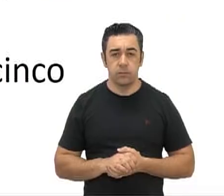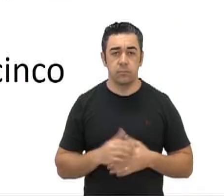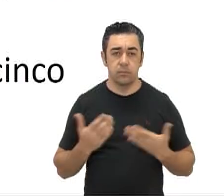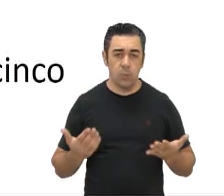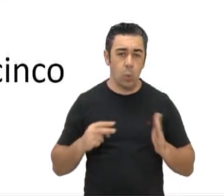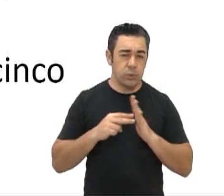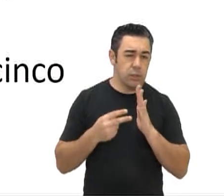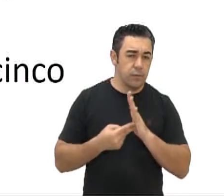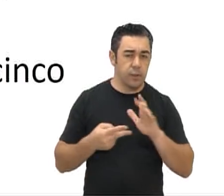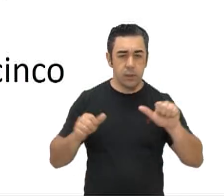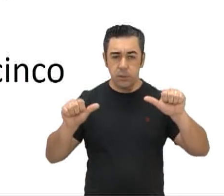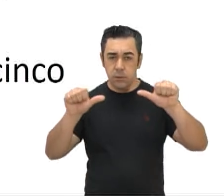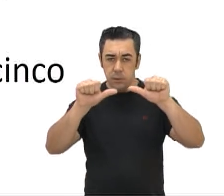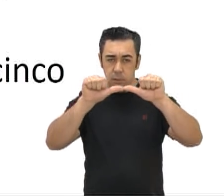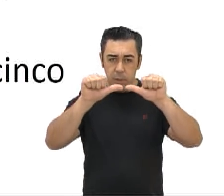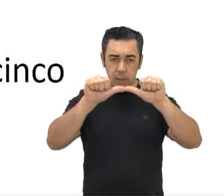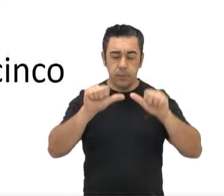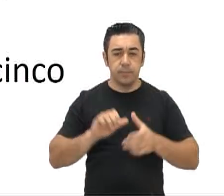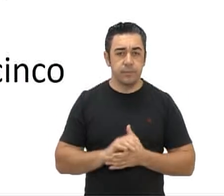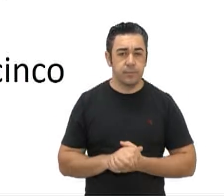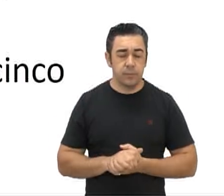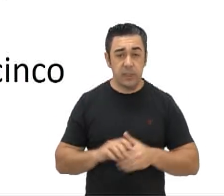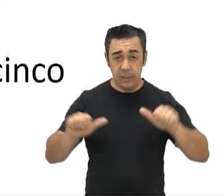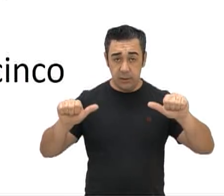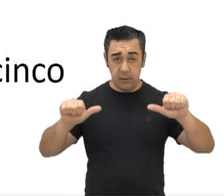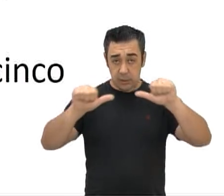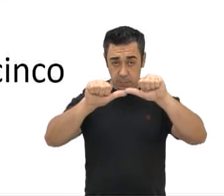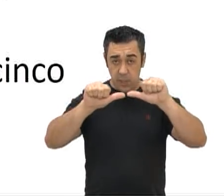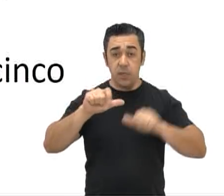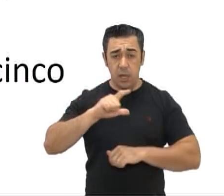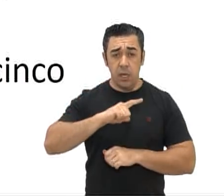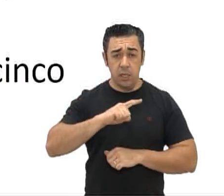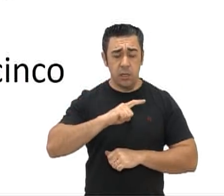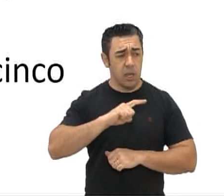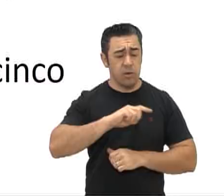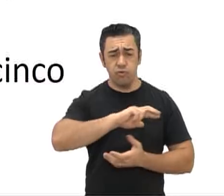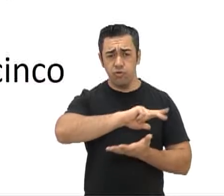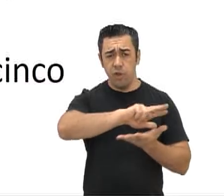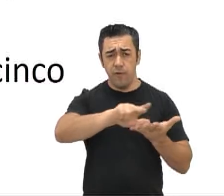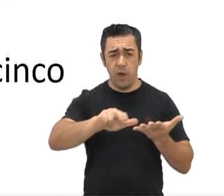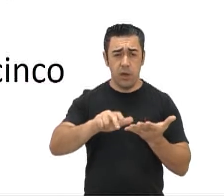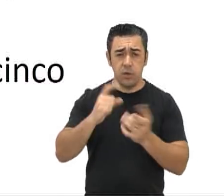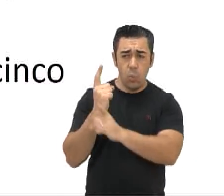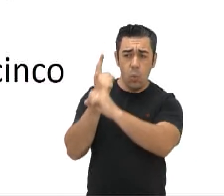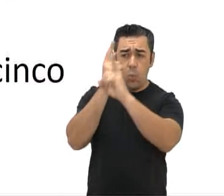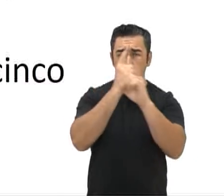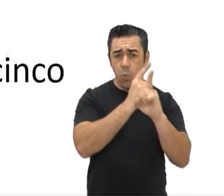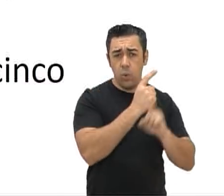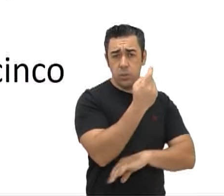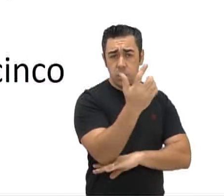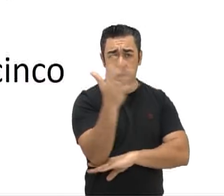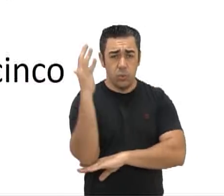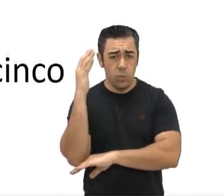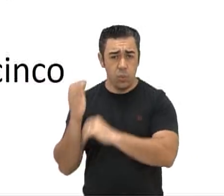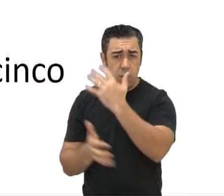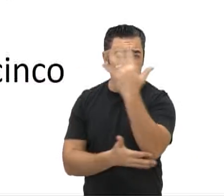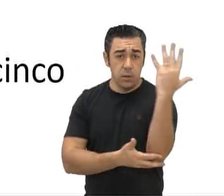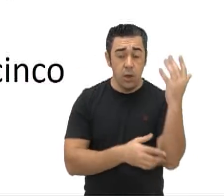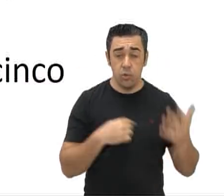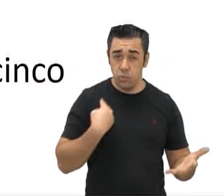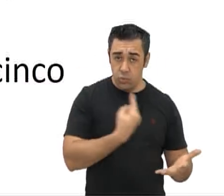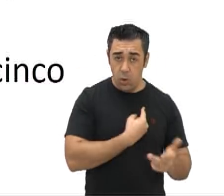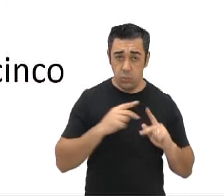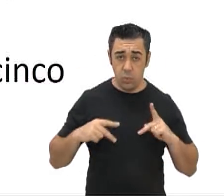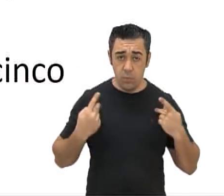de simetria. A simetria tem presença marcante na natureza e o ser humano procura reproduzi-la